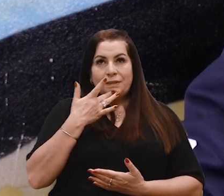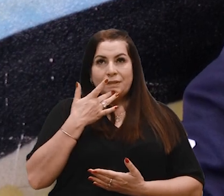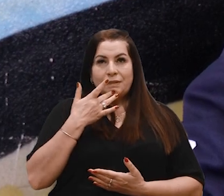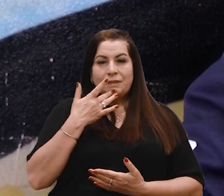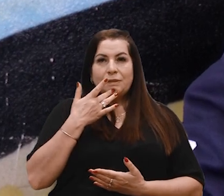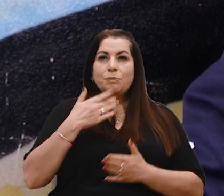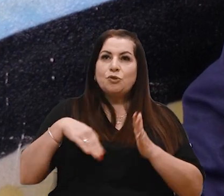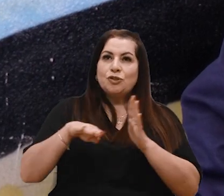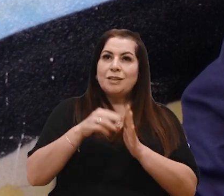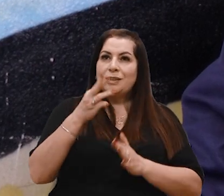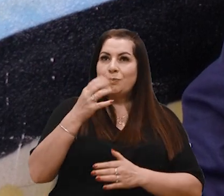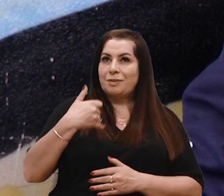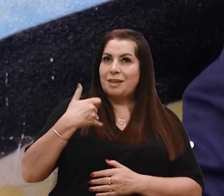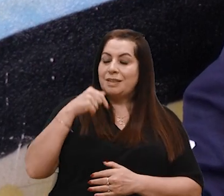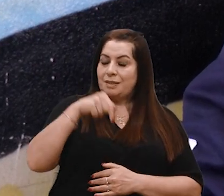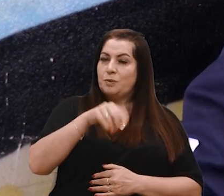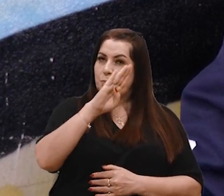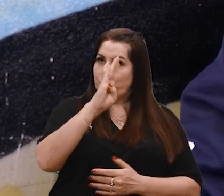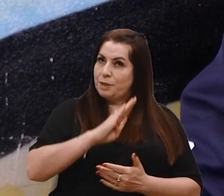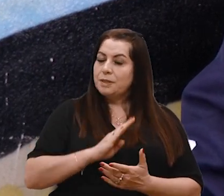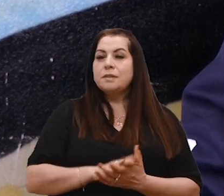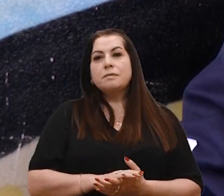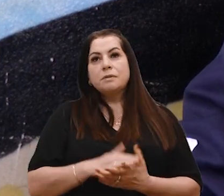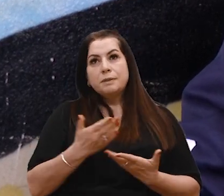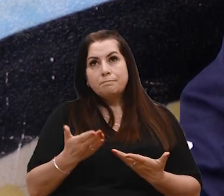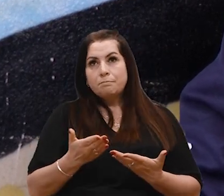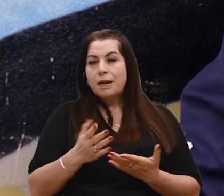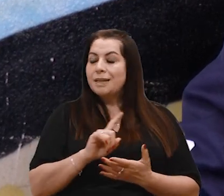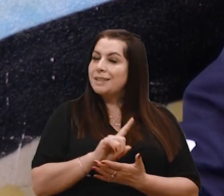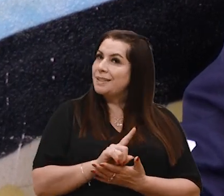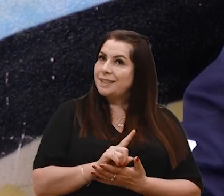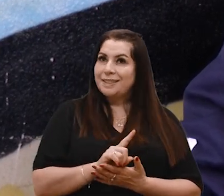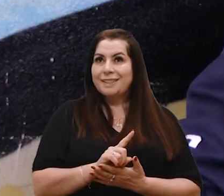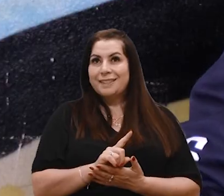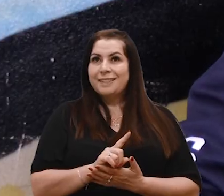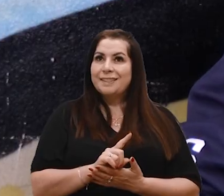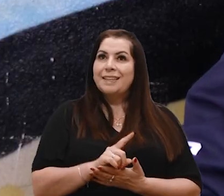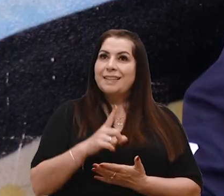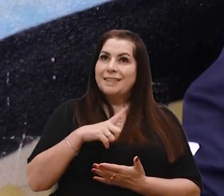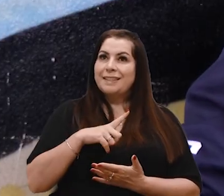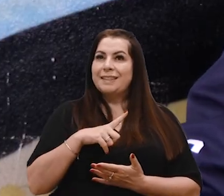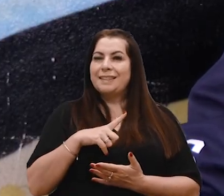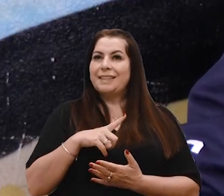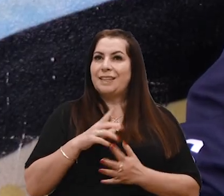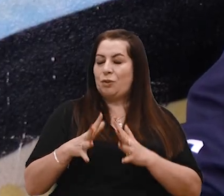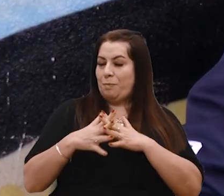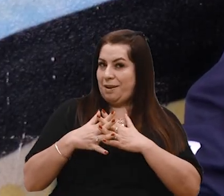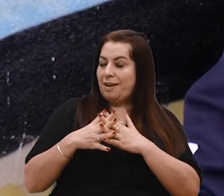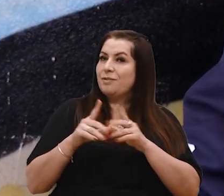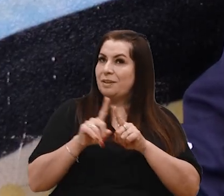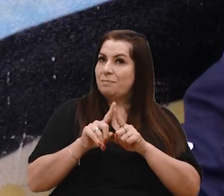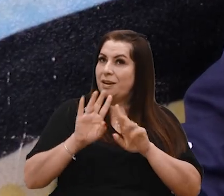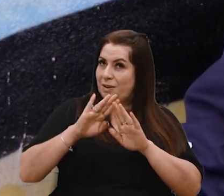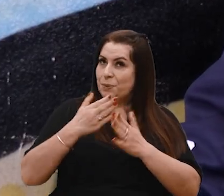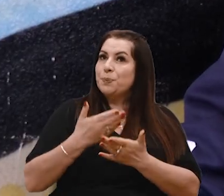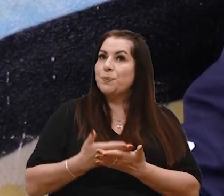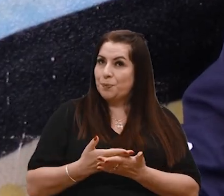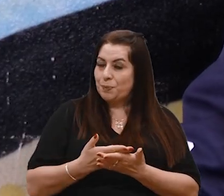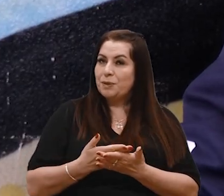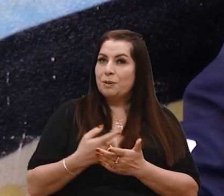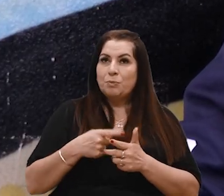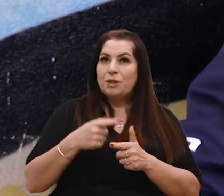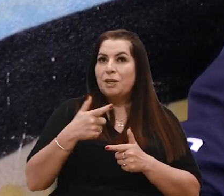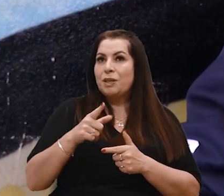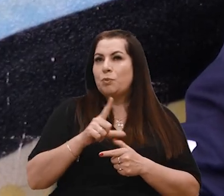mais fácil, né? Pois eu vim com 3 anos para cá, para o Brasil. Mas não deixou, né, de ter a parte complicada, que é a parte